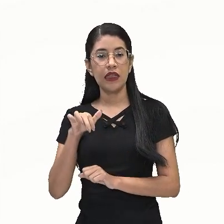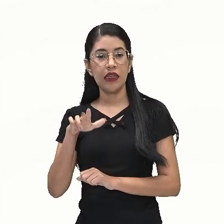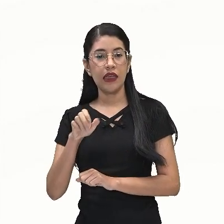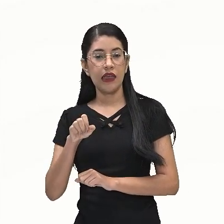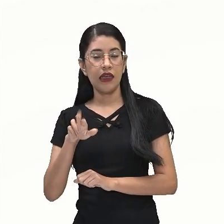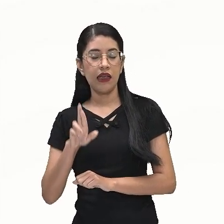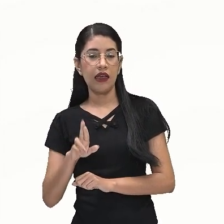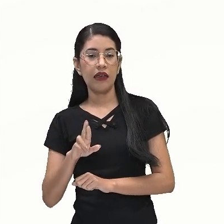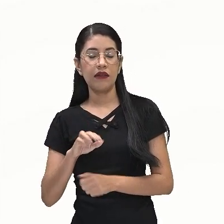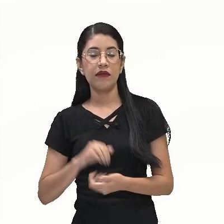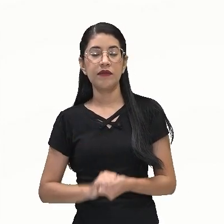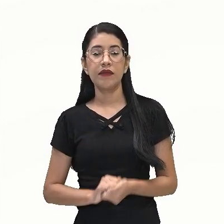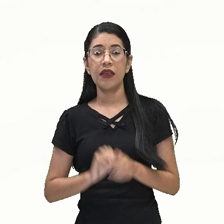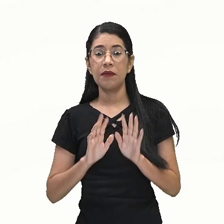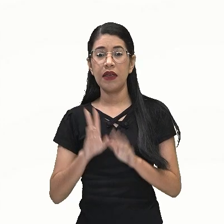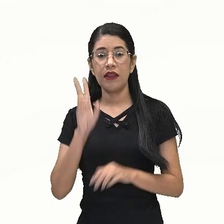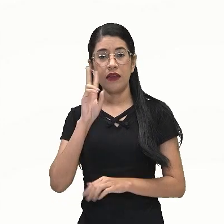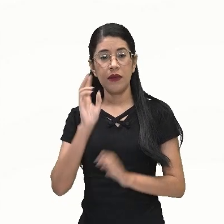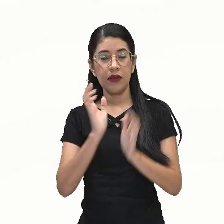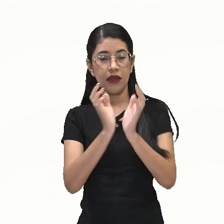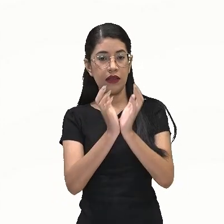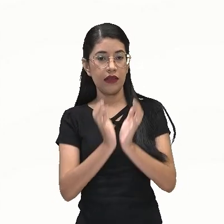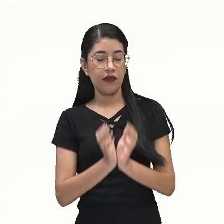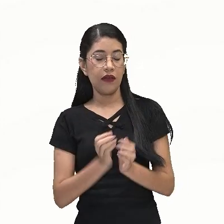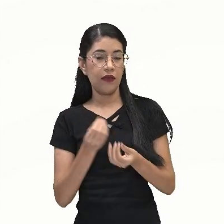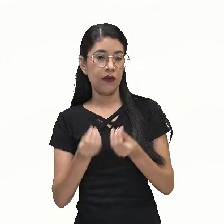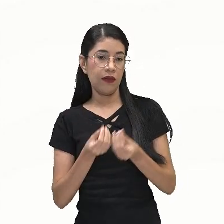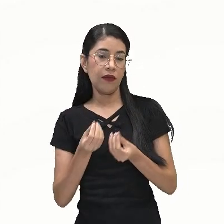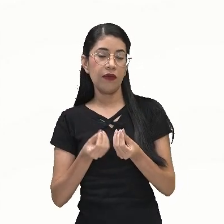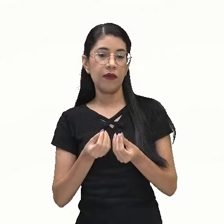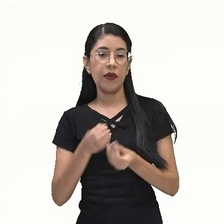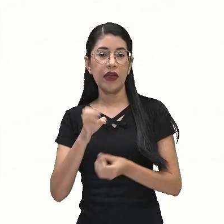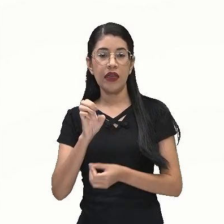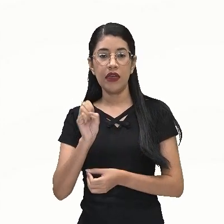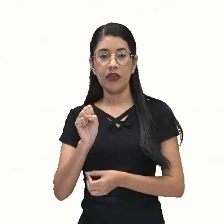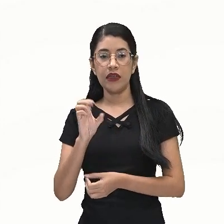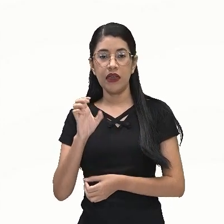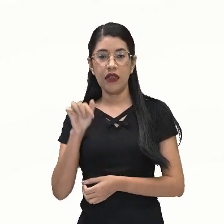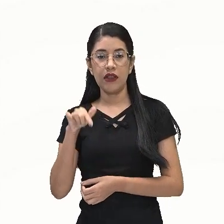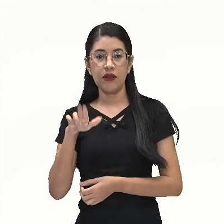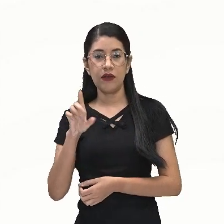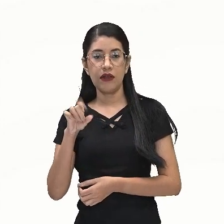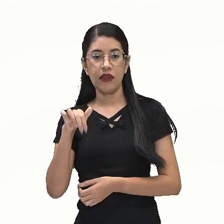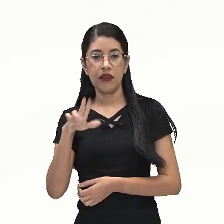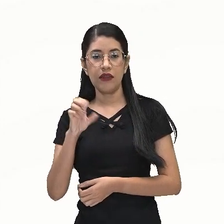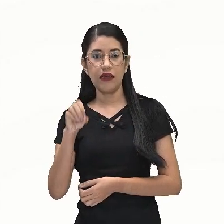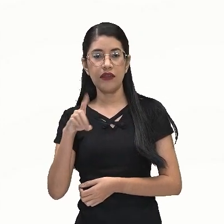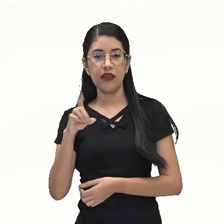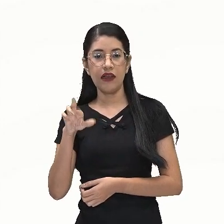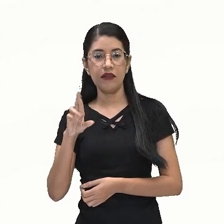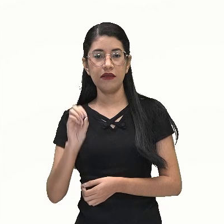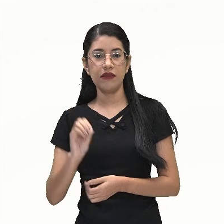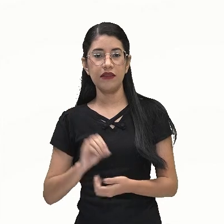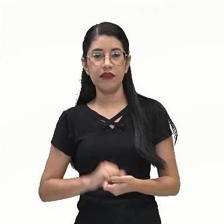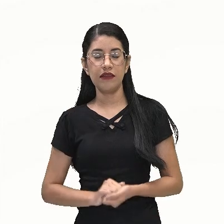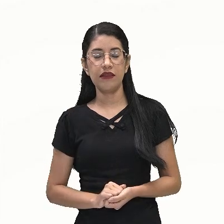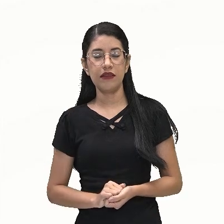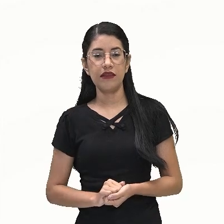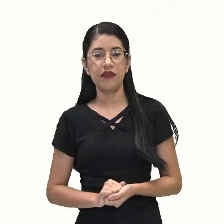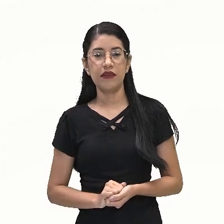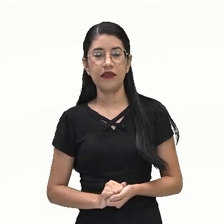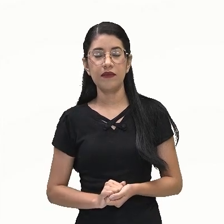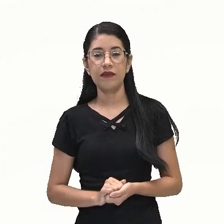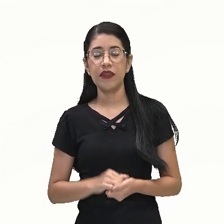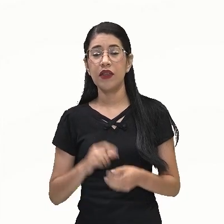classificar? Lembrando que a gente vai classificar a partir de sistemas lineares escalonados. Então, eu tenho, né,